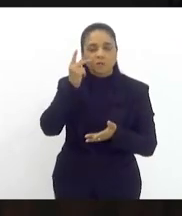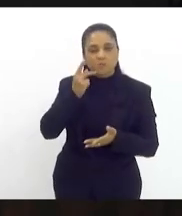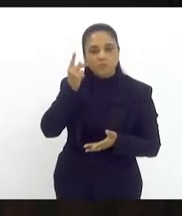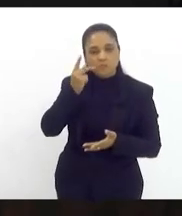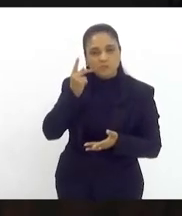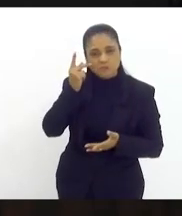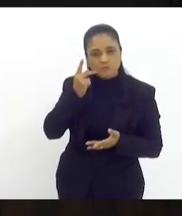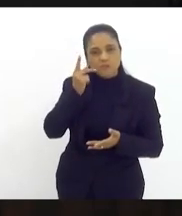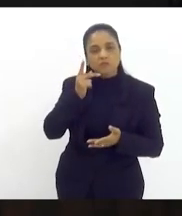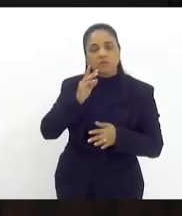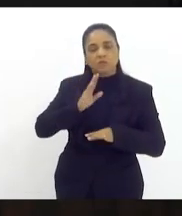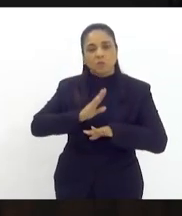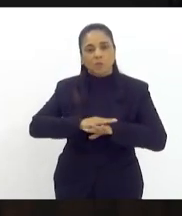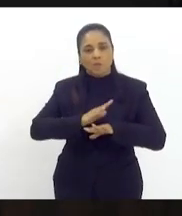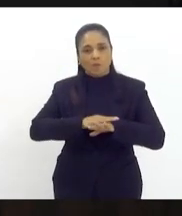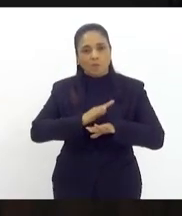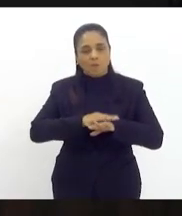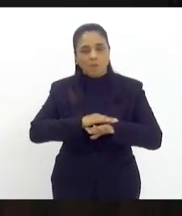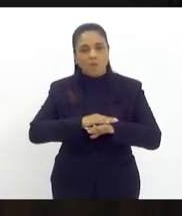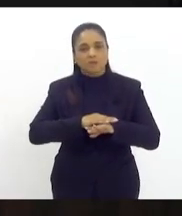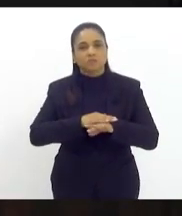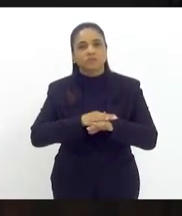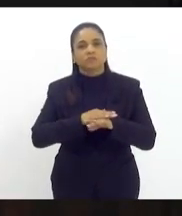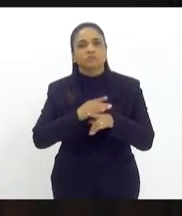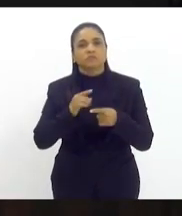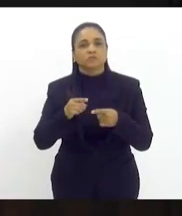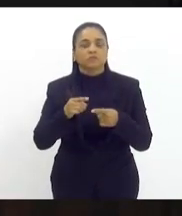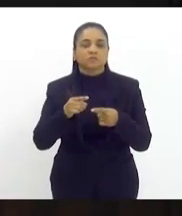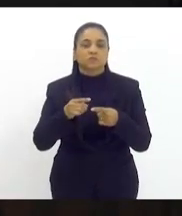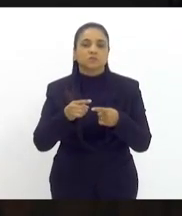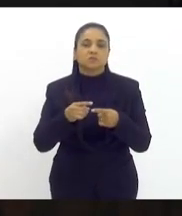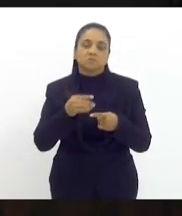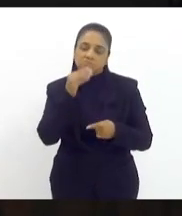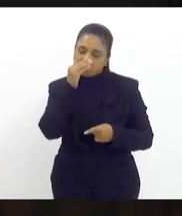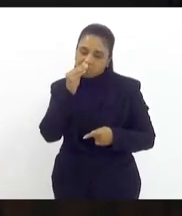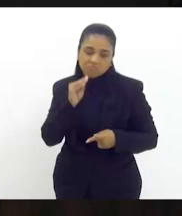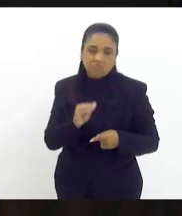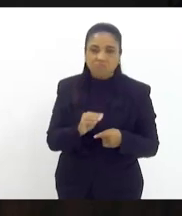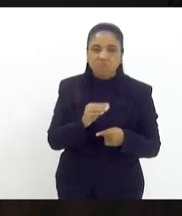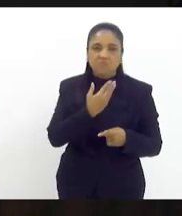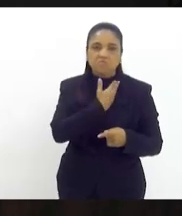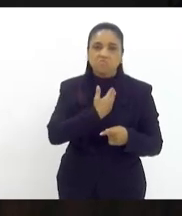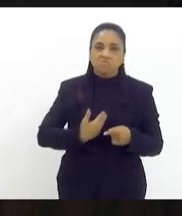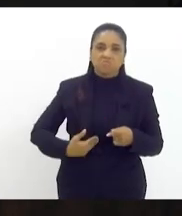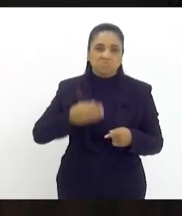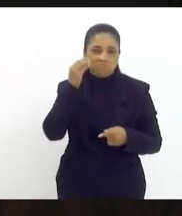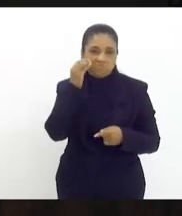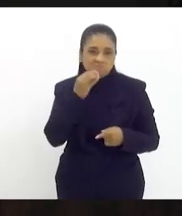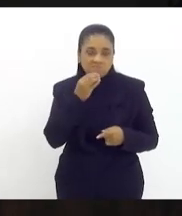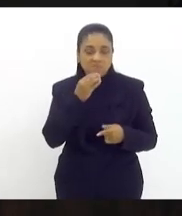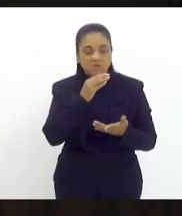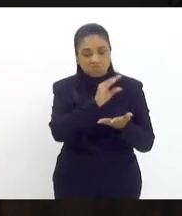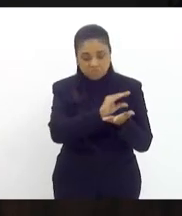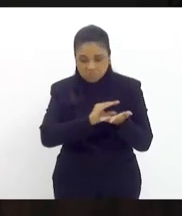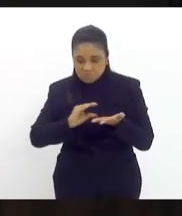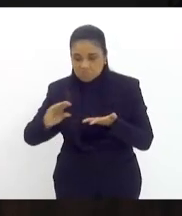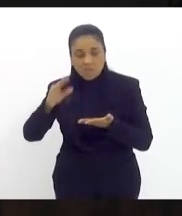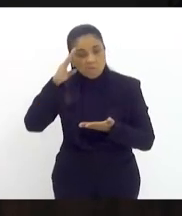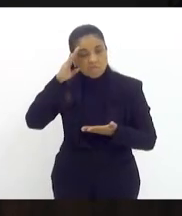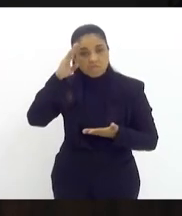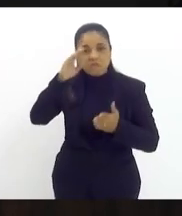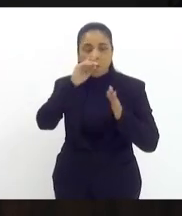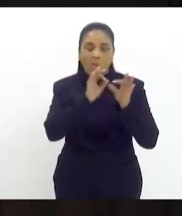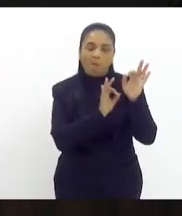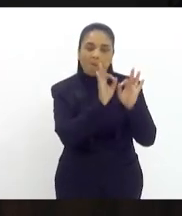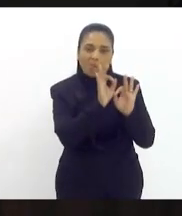governo está sendo omisso e negligente diante do principal programa de transferência de renda do estado do Rio de